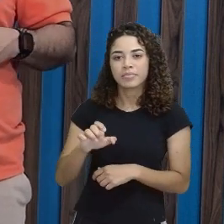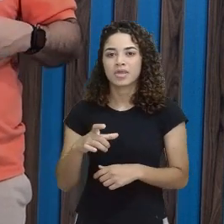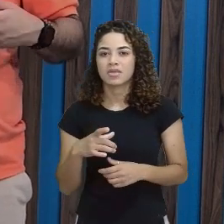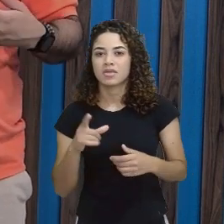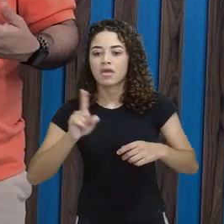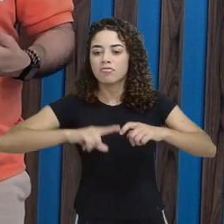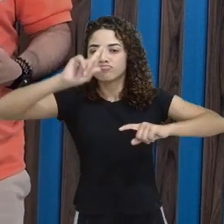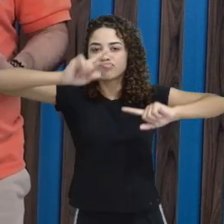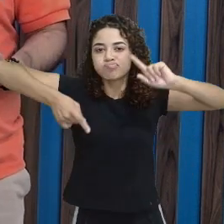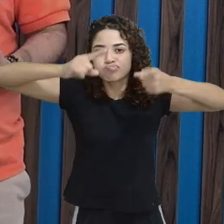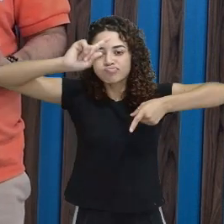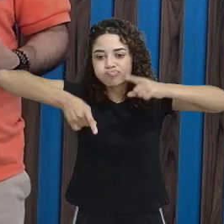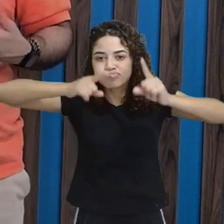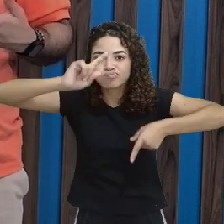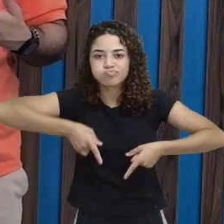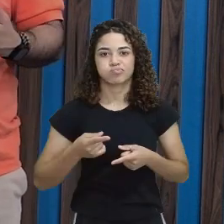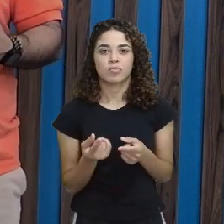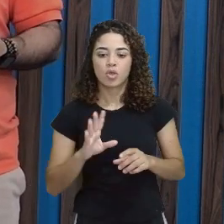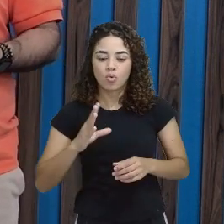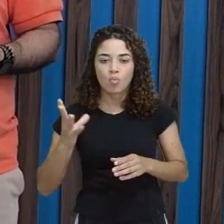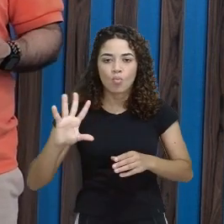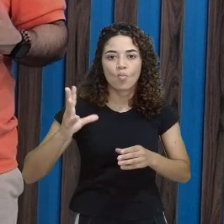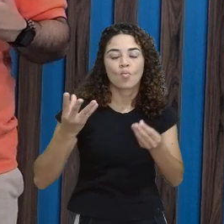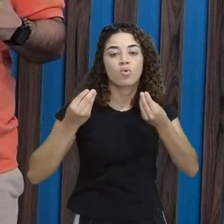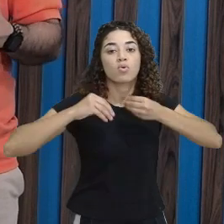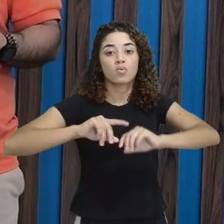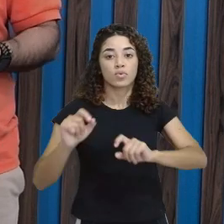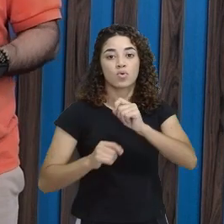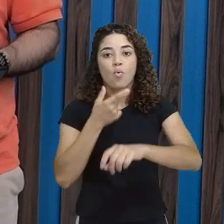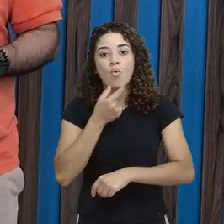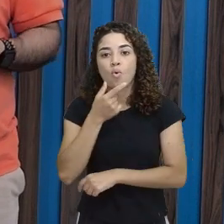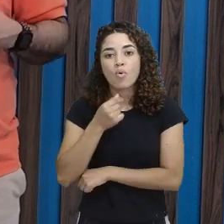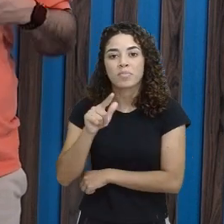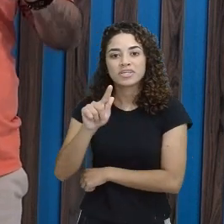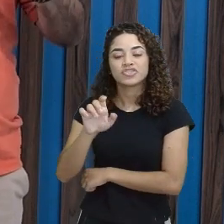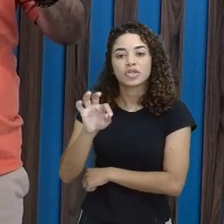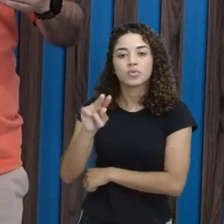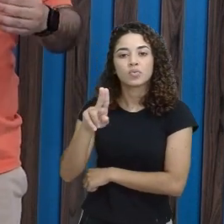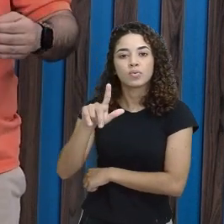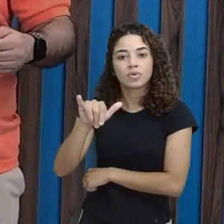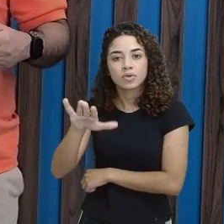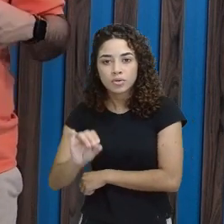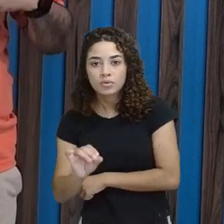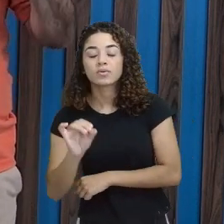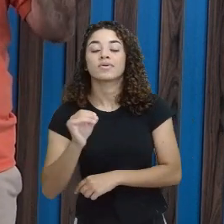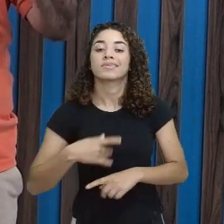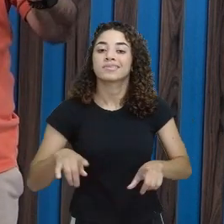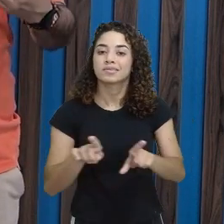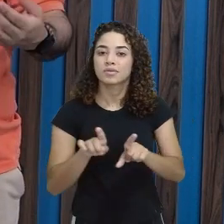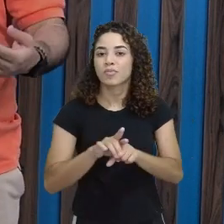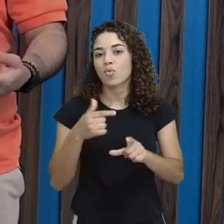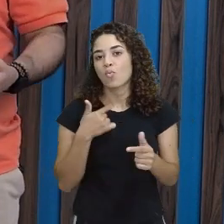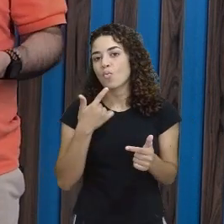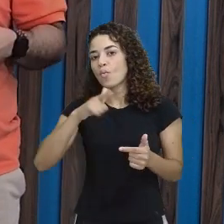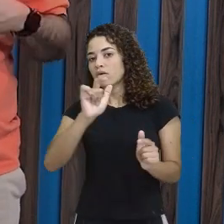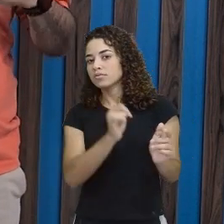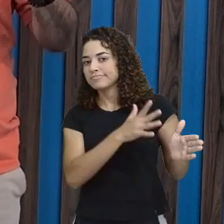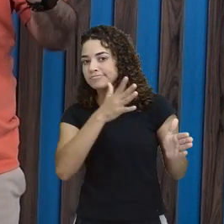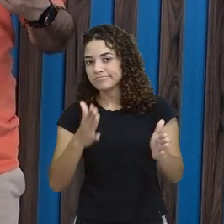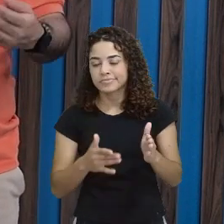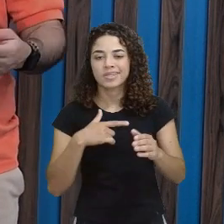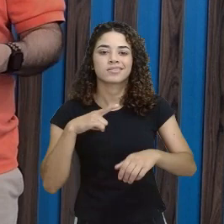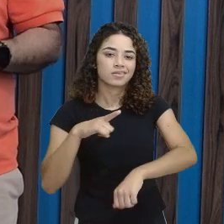né, autoritário ali implementado, né, por Getúlio Vargas, que também será um outro episódio, né,